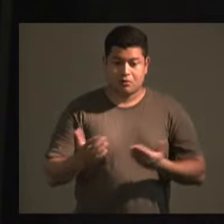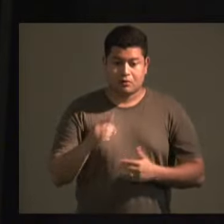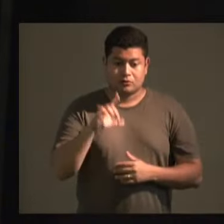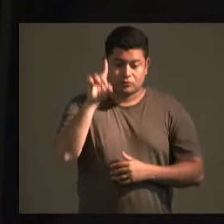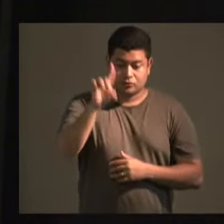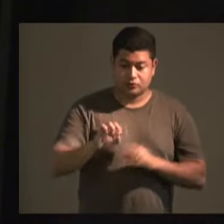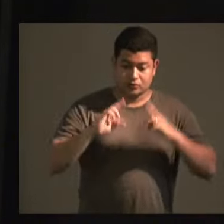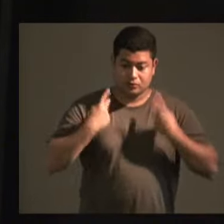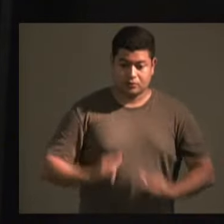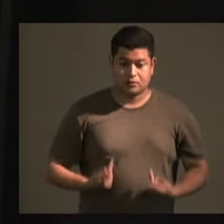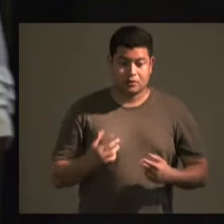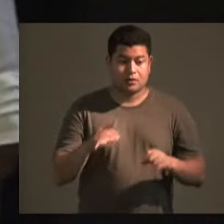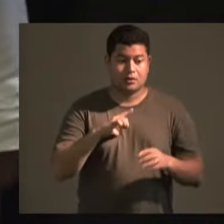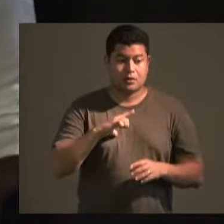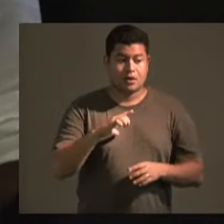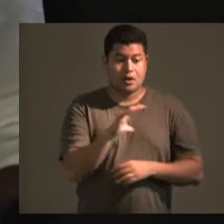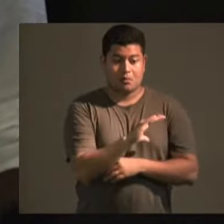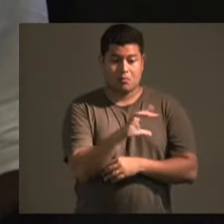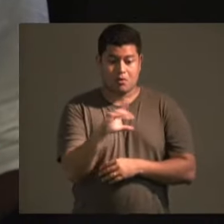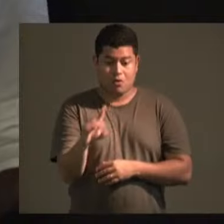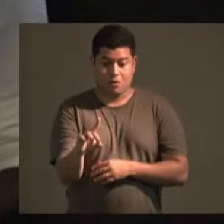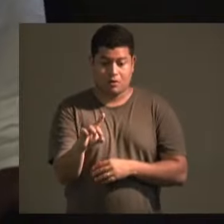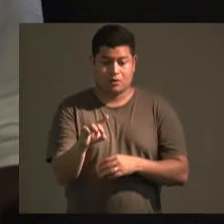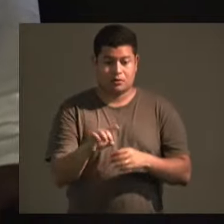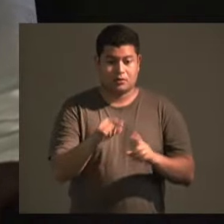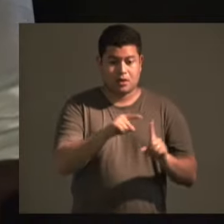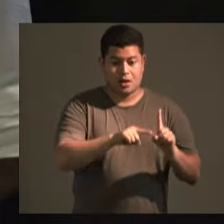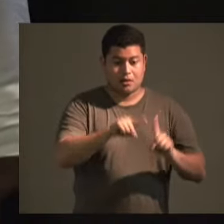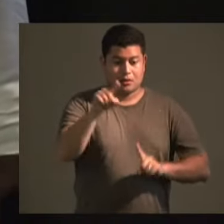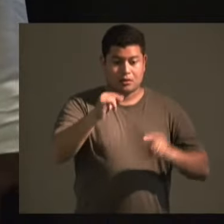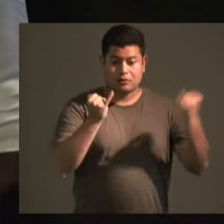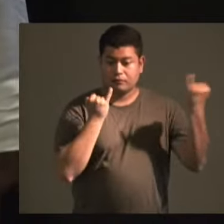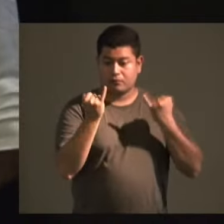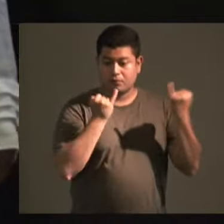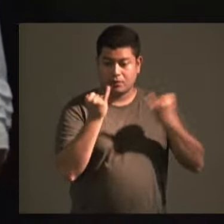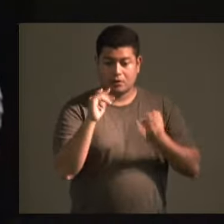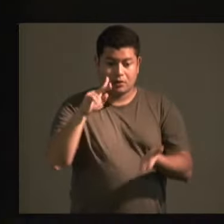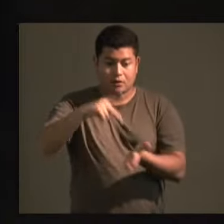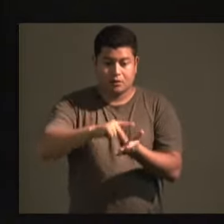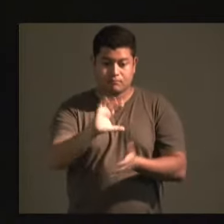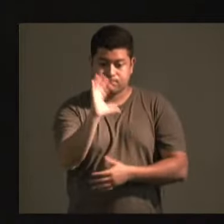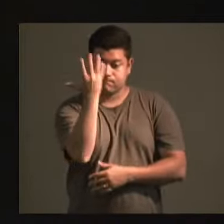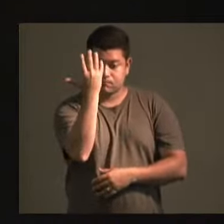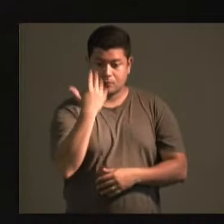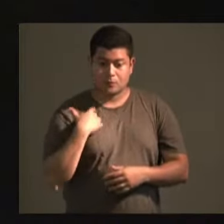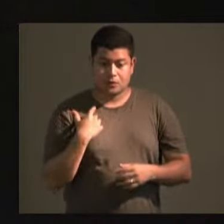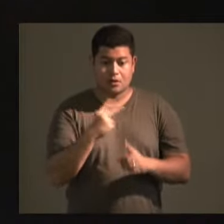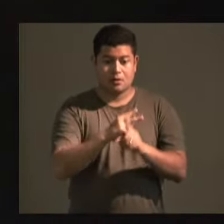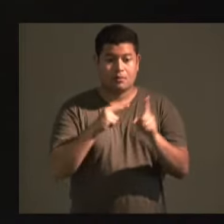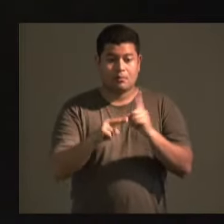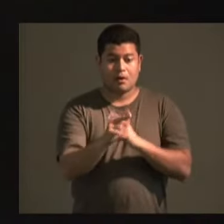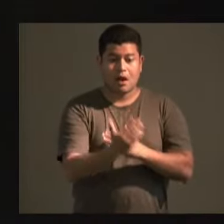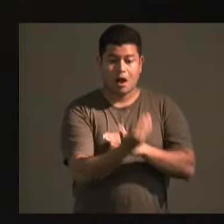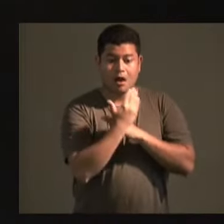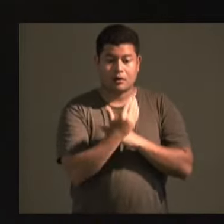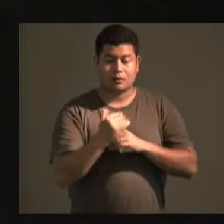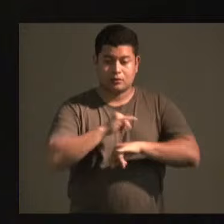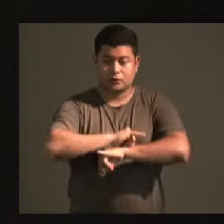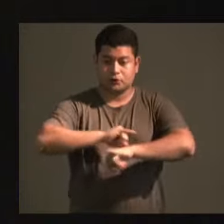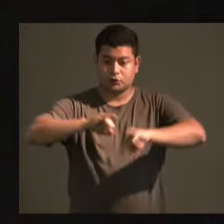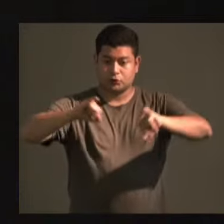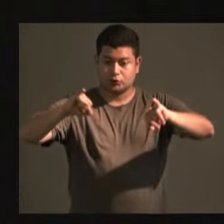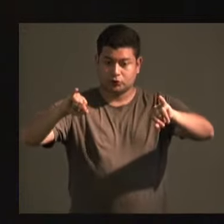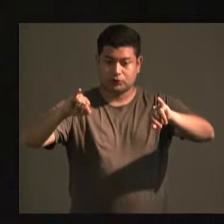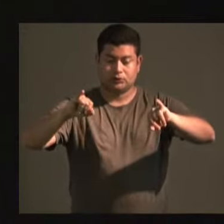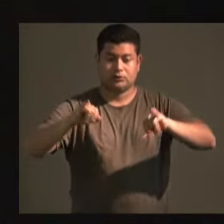tem uma coordenação de dados e evidências, e que tem a perspectiva de fazer esse lançamento agora, em dezembro,